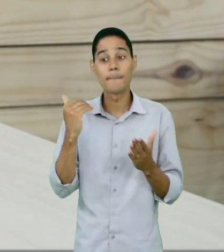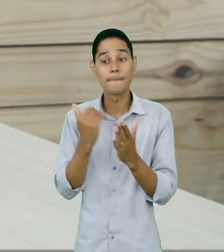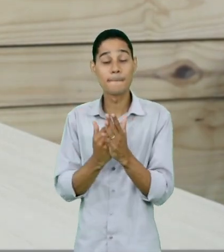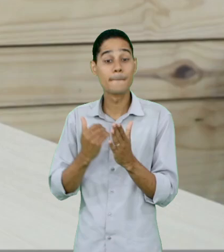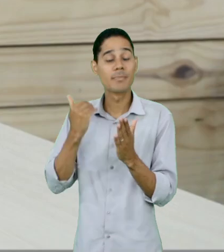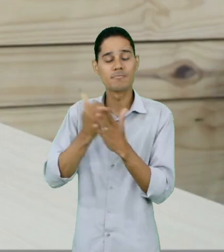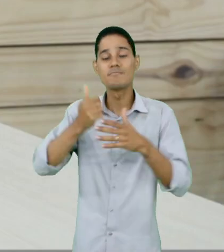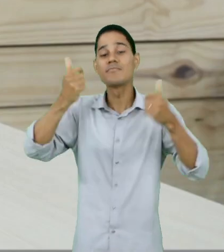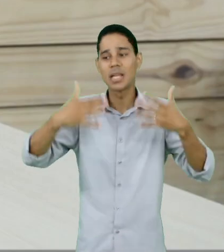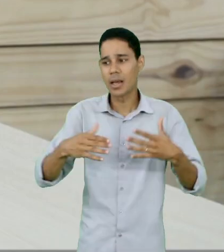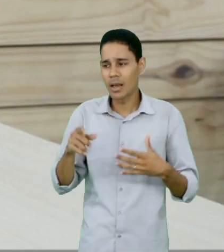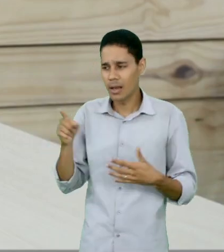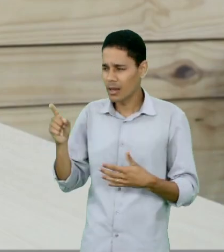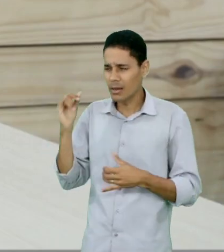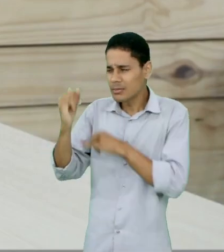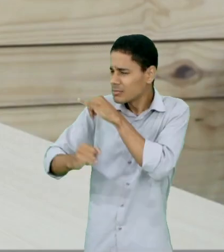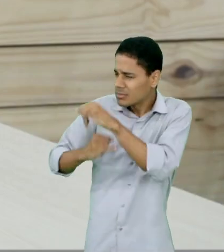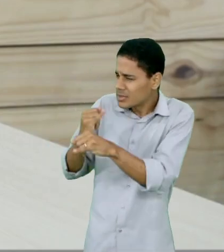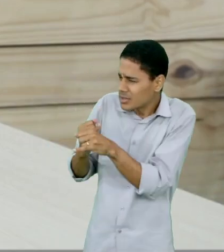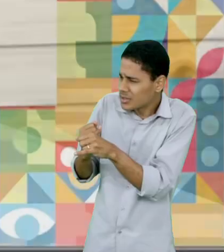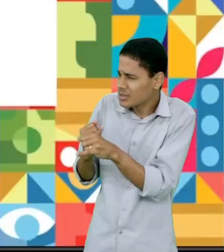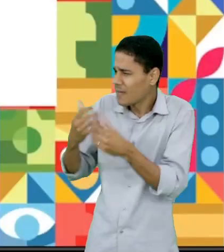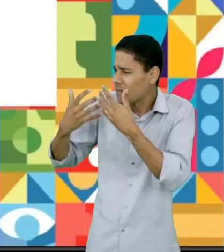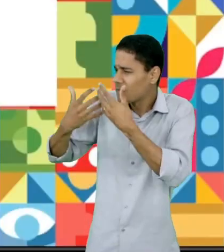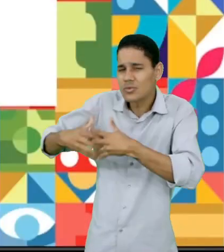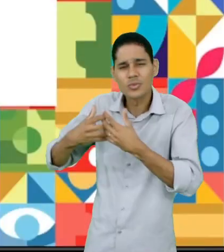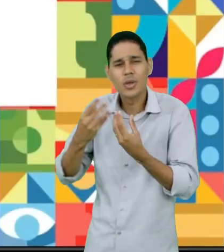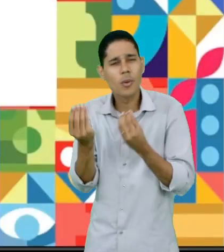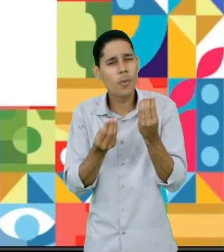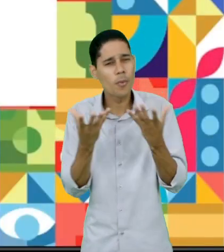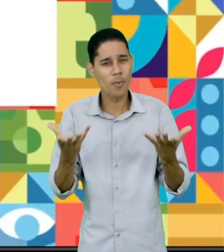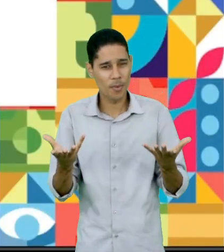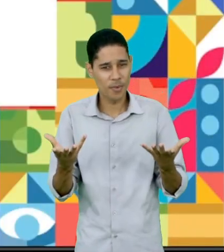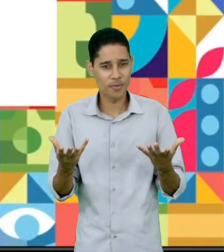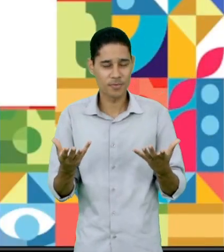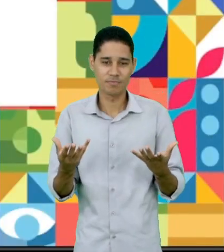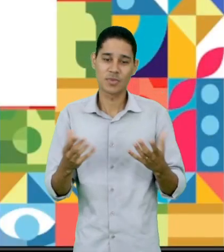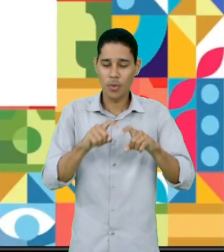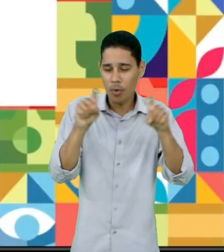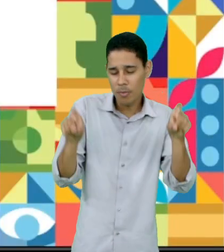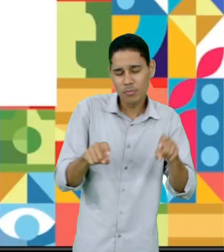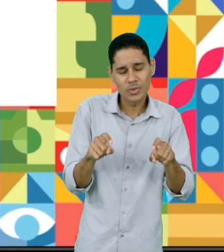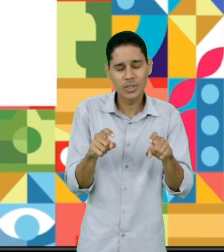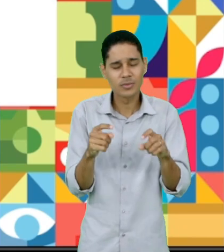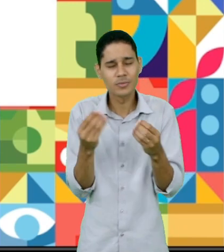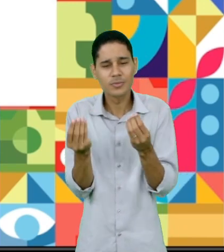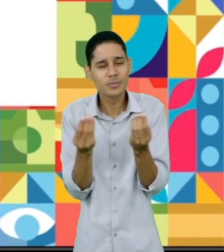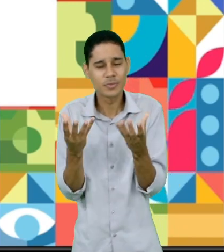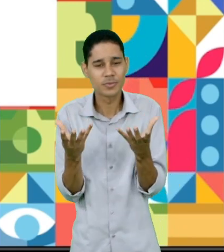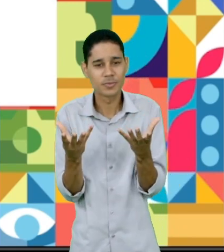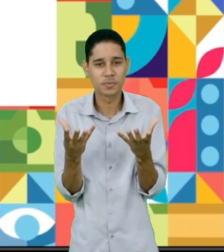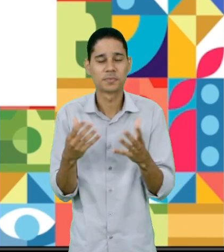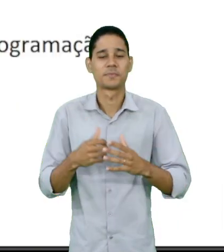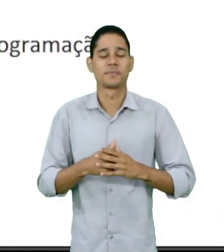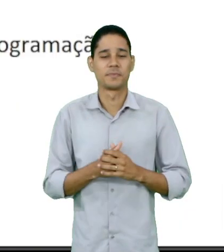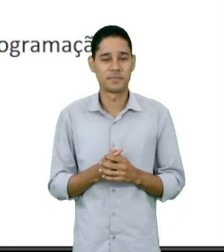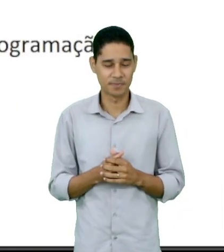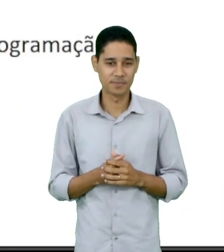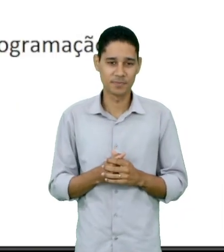ocorre, né? Trazendo aqui para os nossos computadores, para sistemas, como é que isso funciona, né? A gente viu a história, na